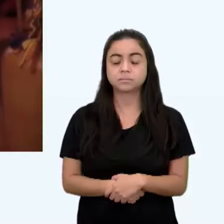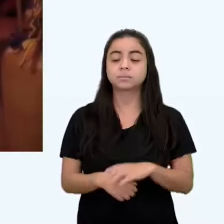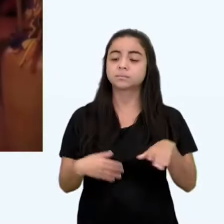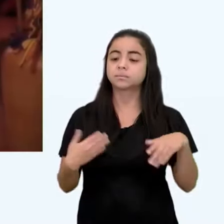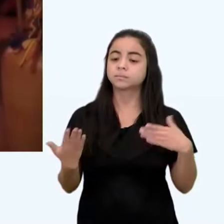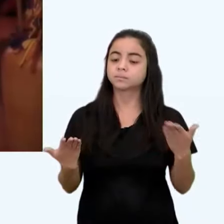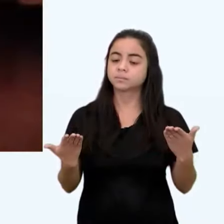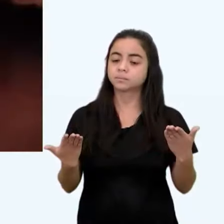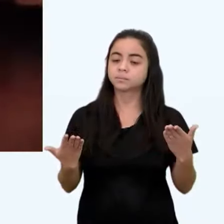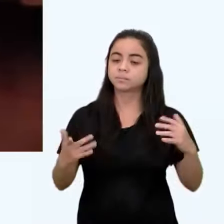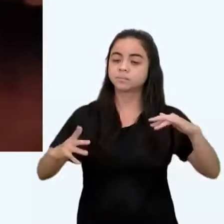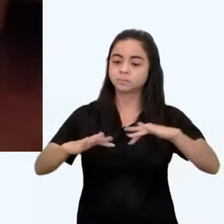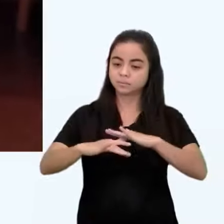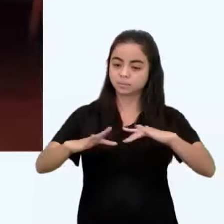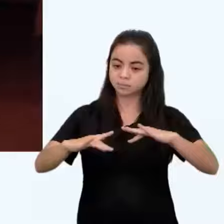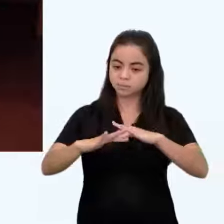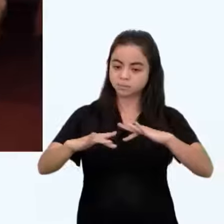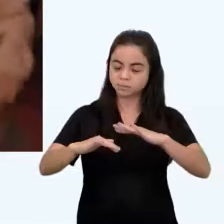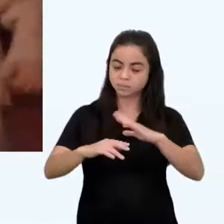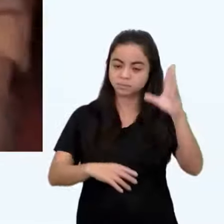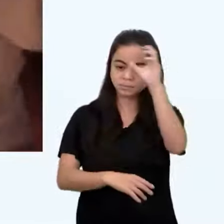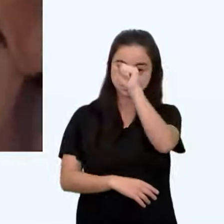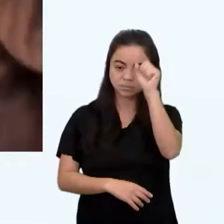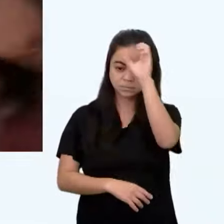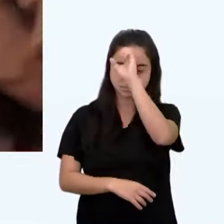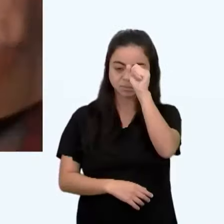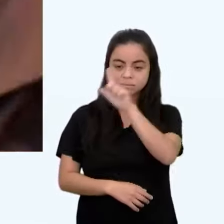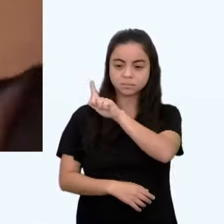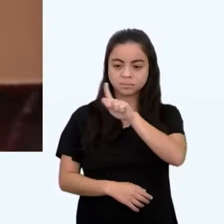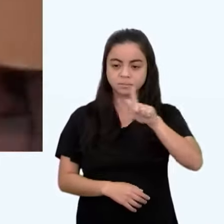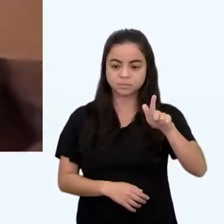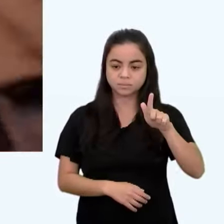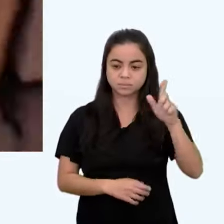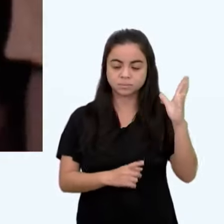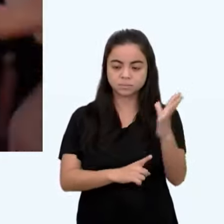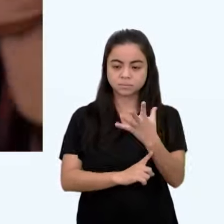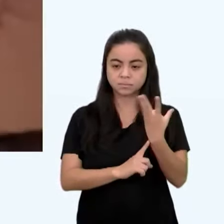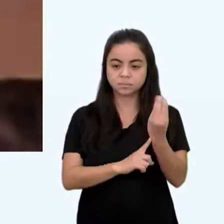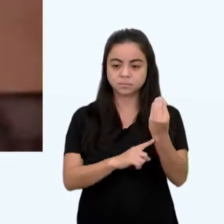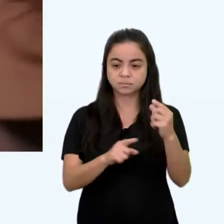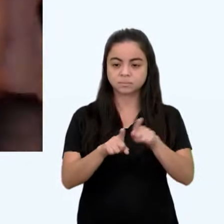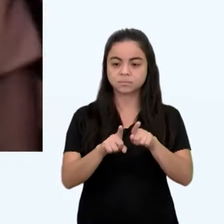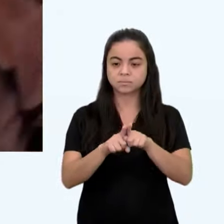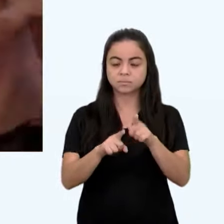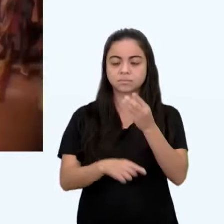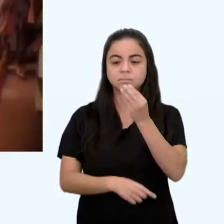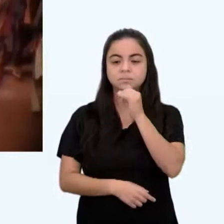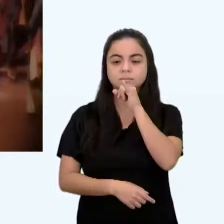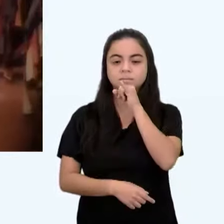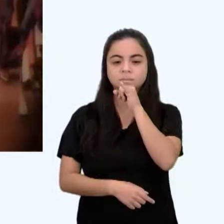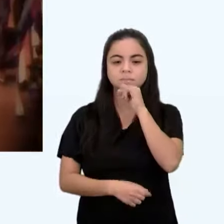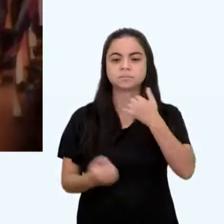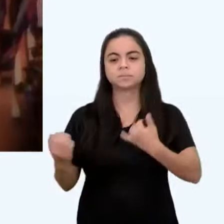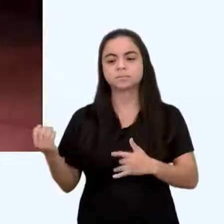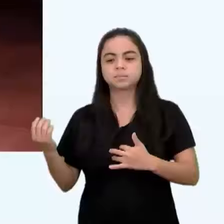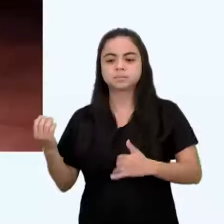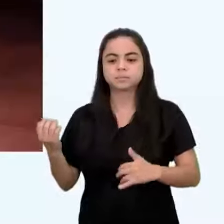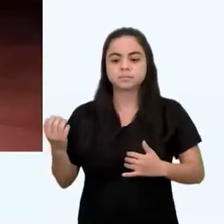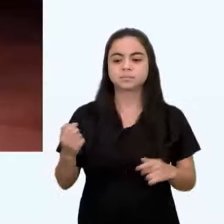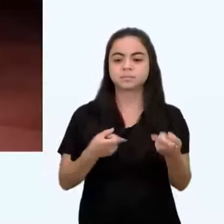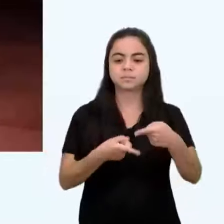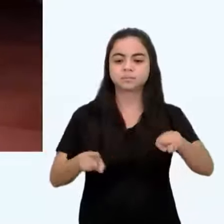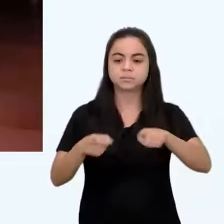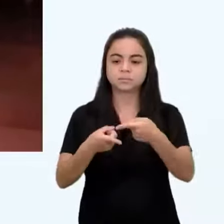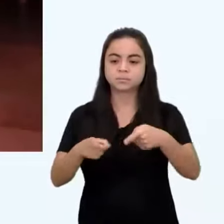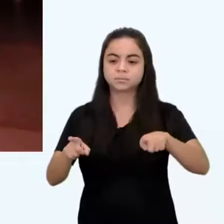Então, além dos movimentos, a gente foi aprendendo outras linguagens artísticas, como toques de instrumentos,